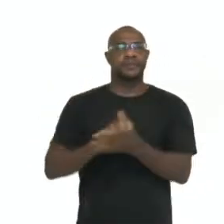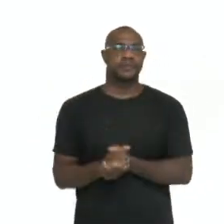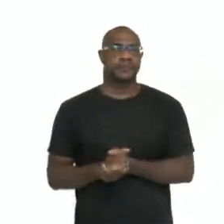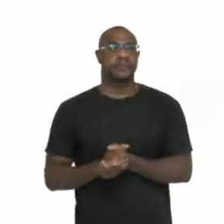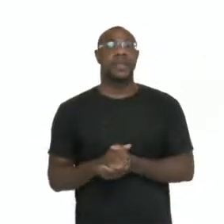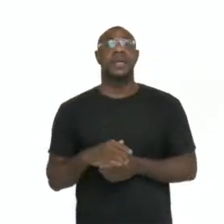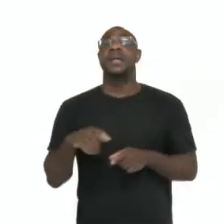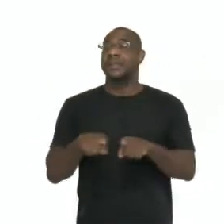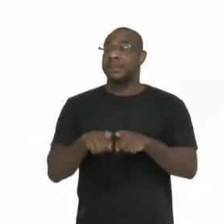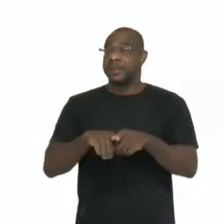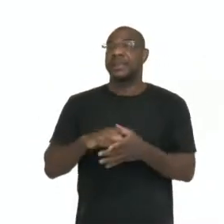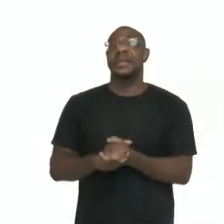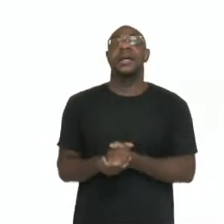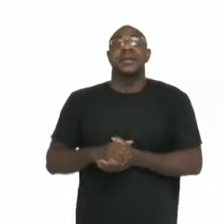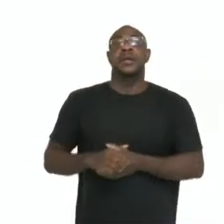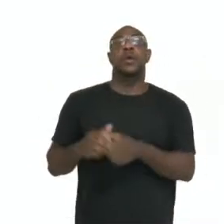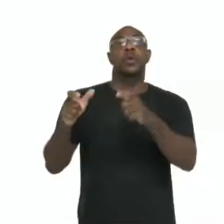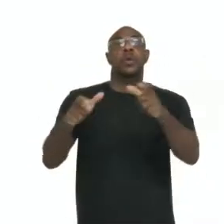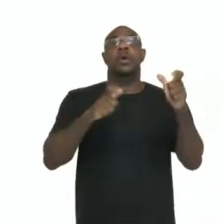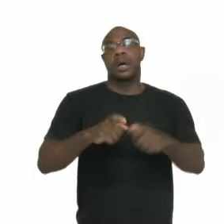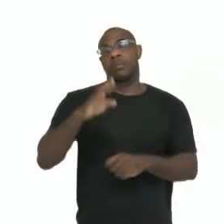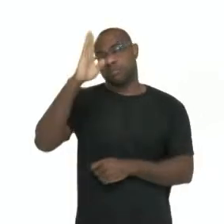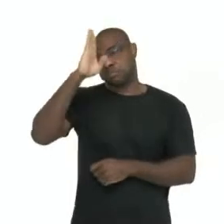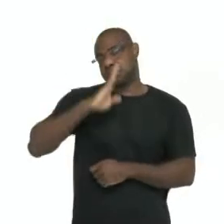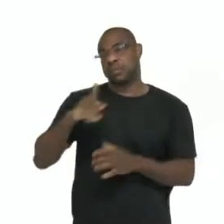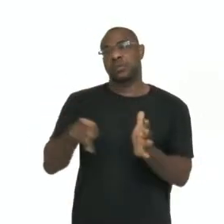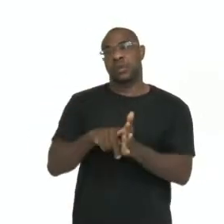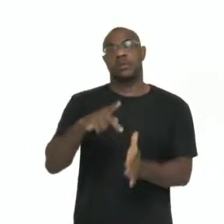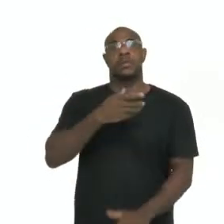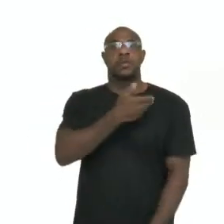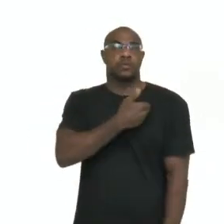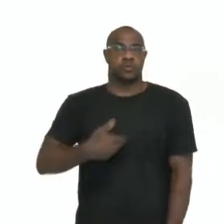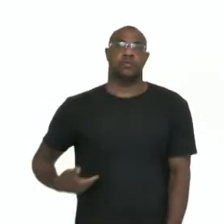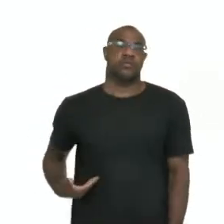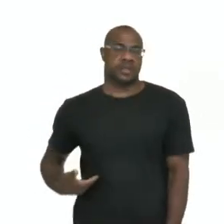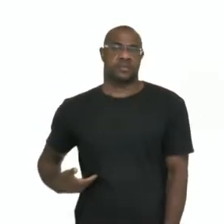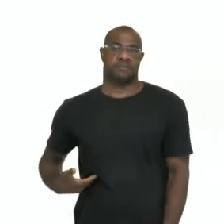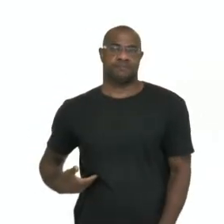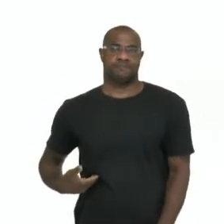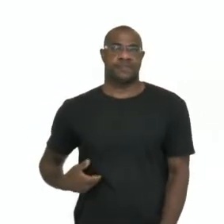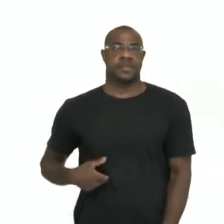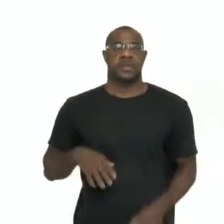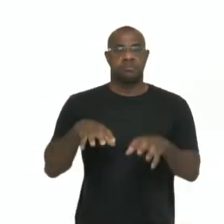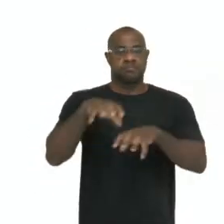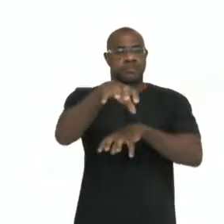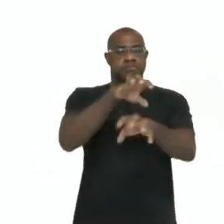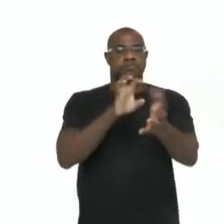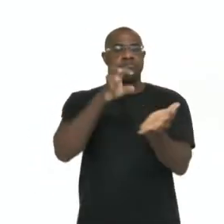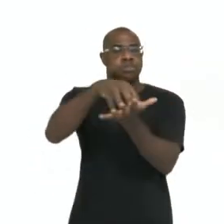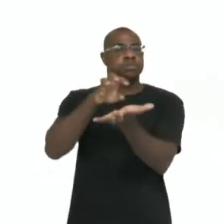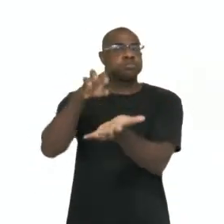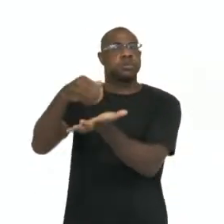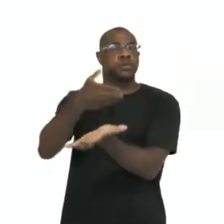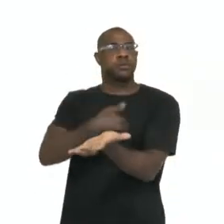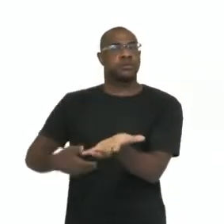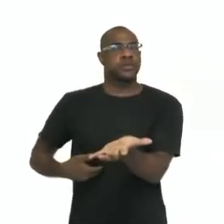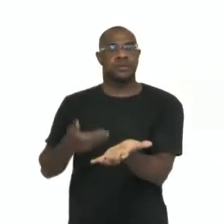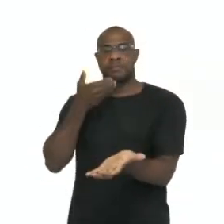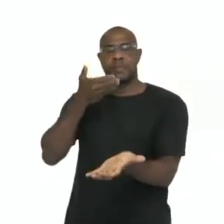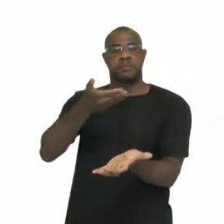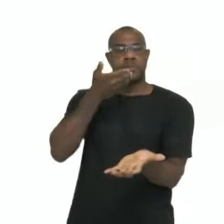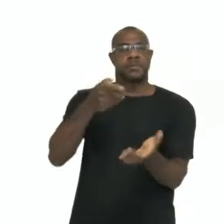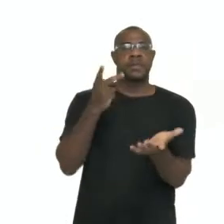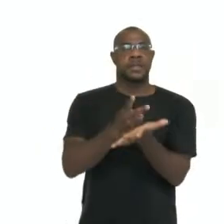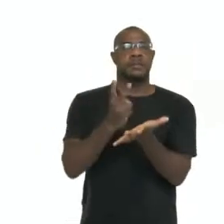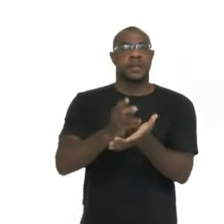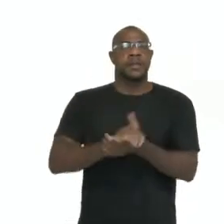nos órgãos públicos e em departamentos de grandes corporações. Então vejam, a estrutura da carta.